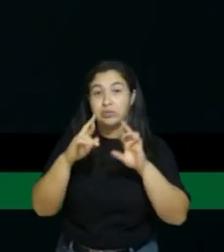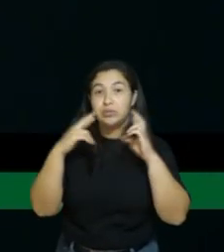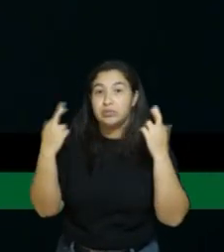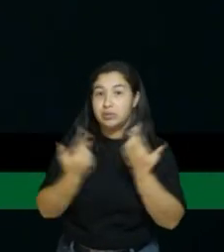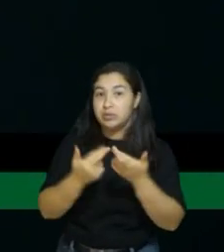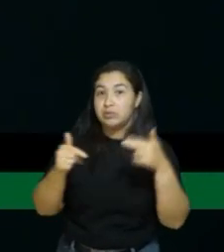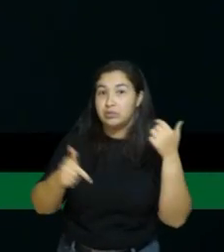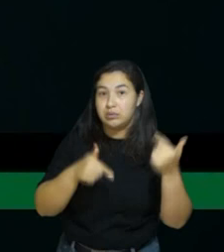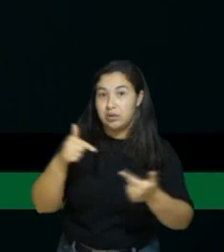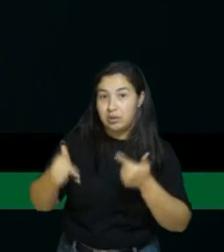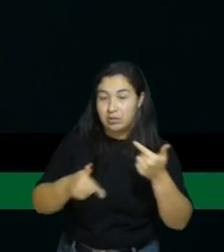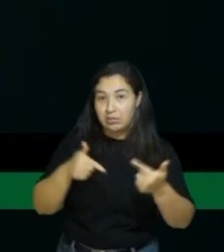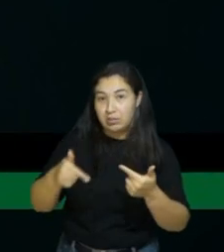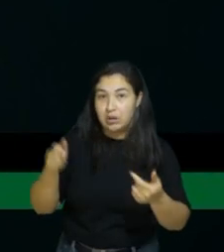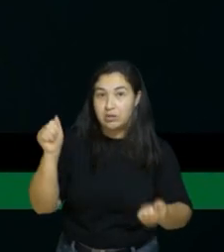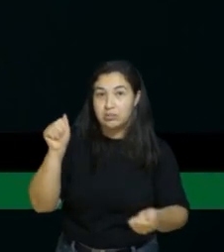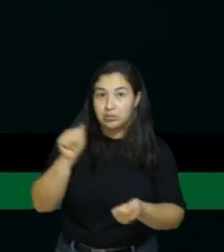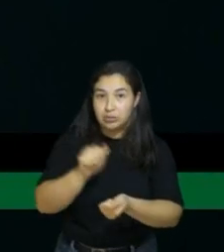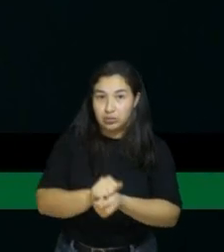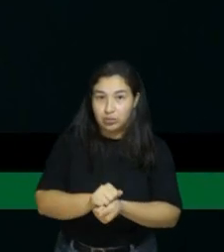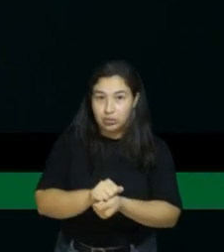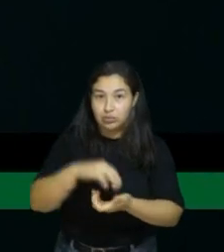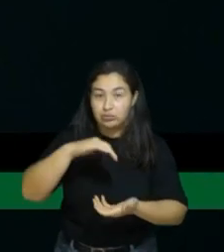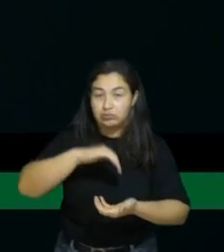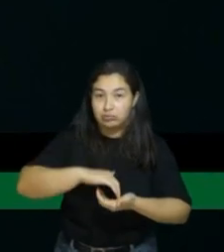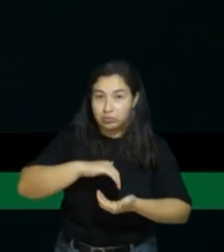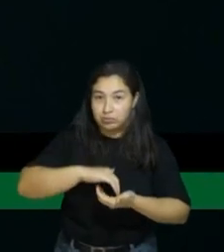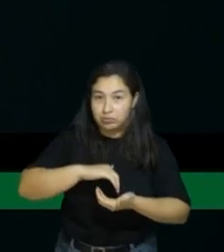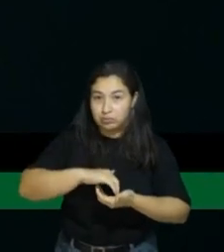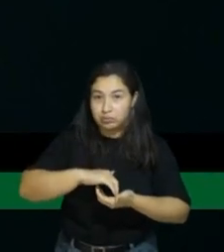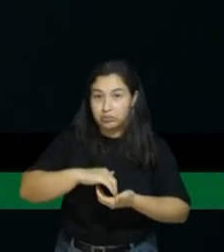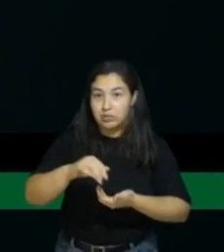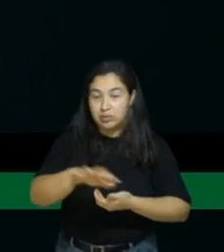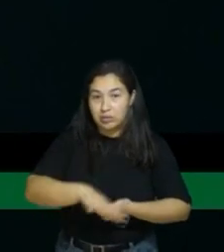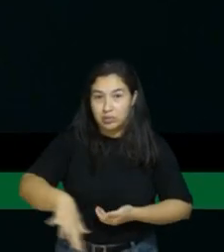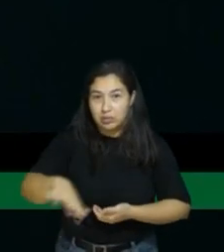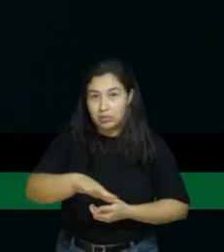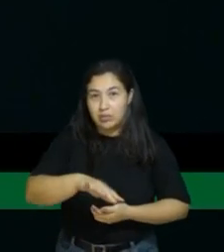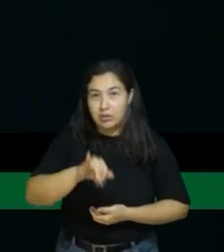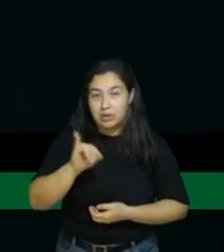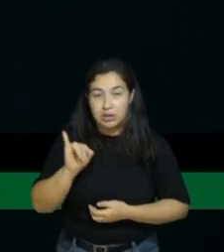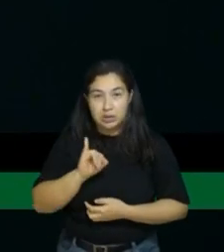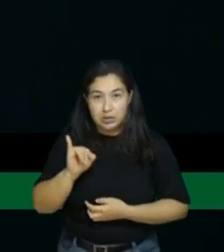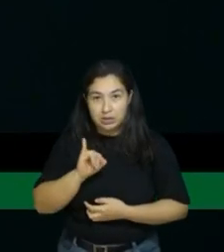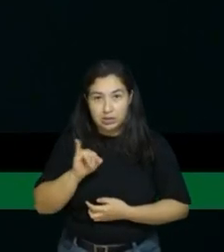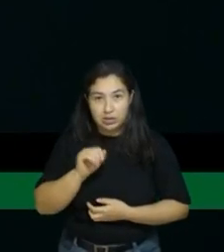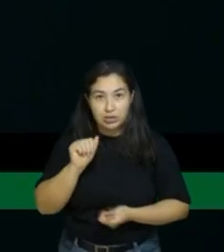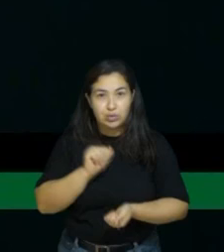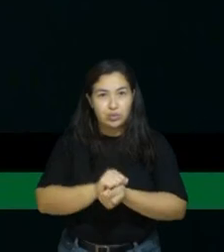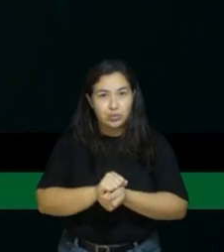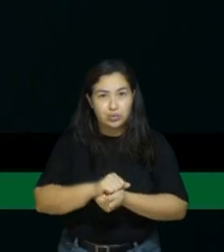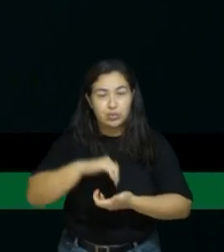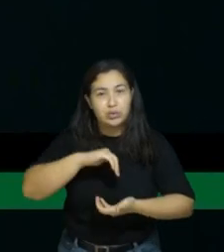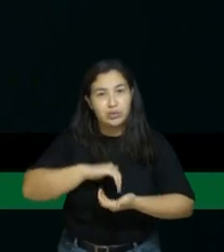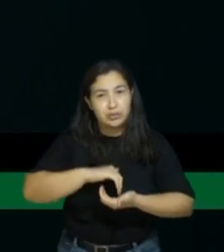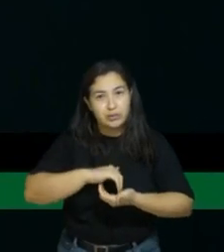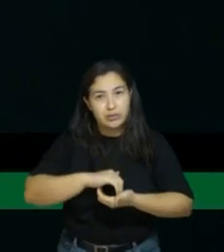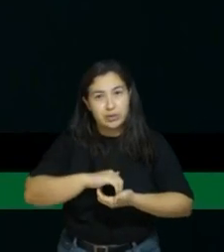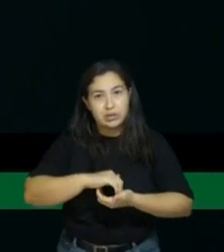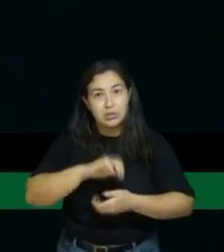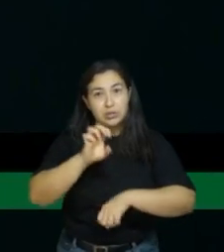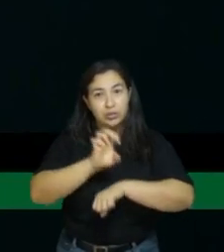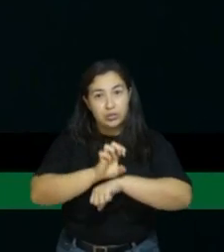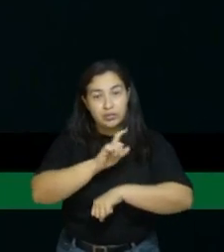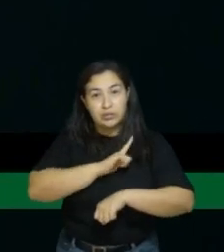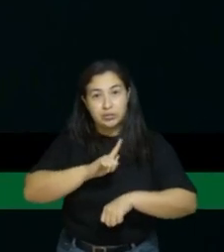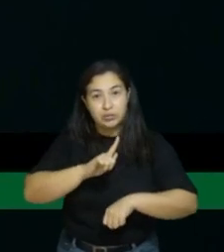ampliada com todas as defesas civis do Vale do Itajaí em conjunto com a Defesa Civil do Governo do Estado e do